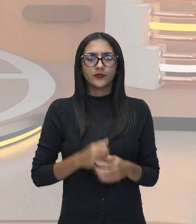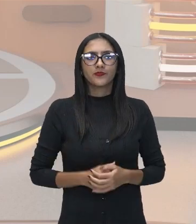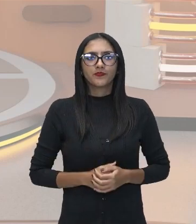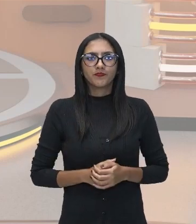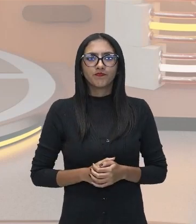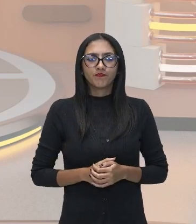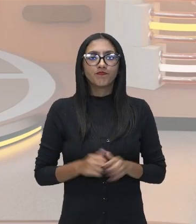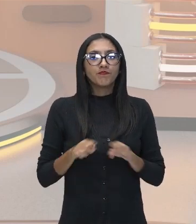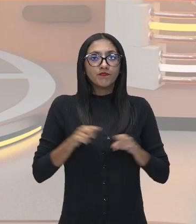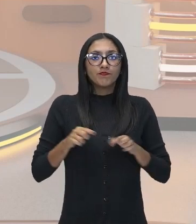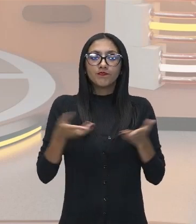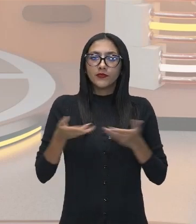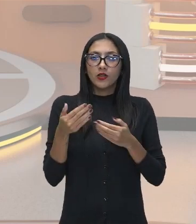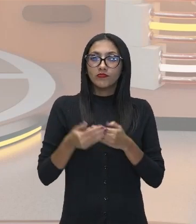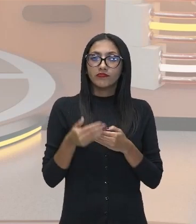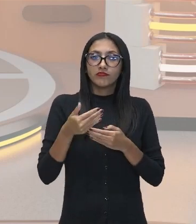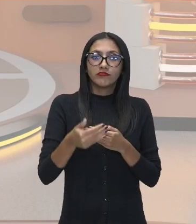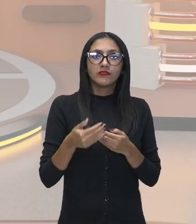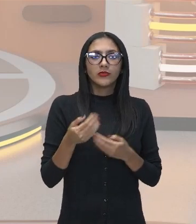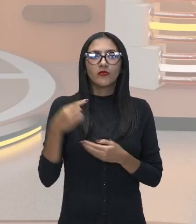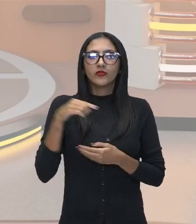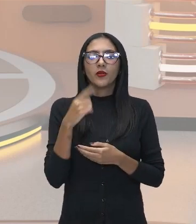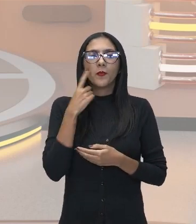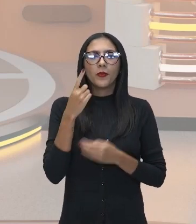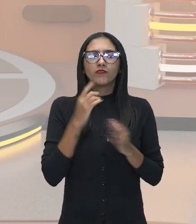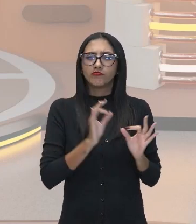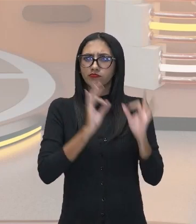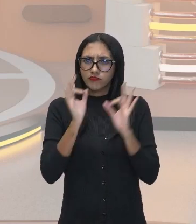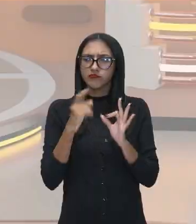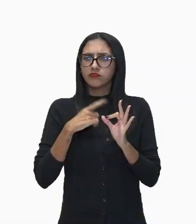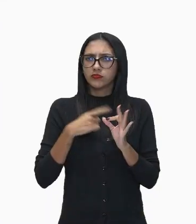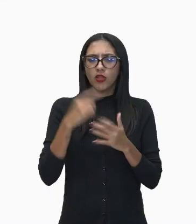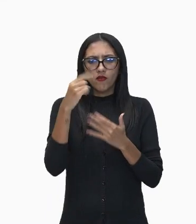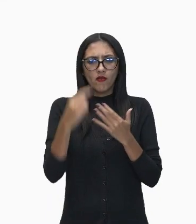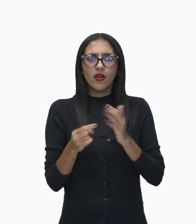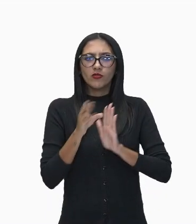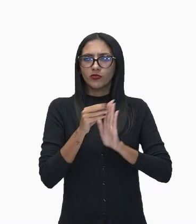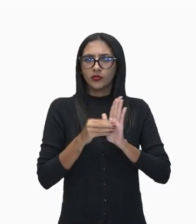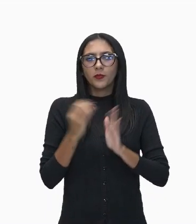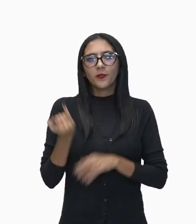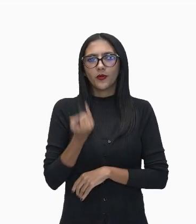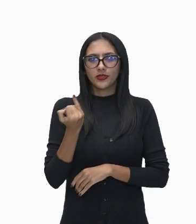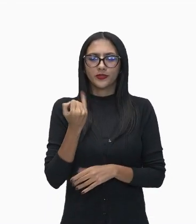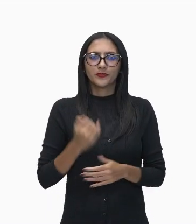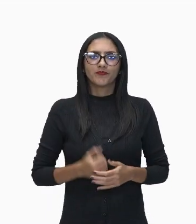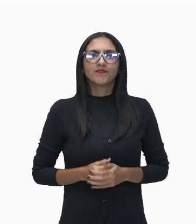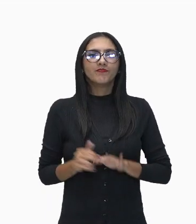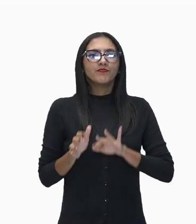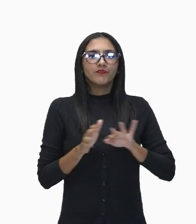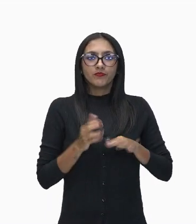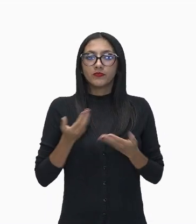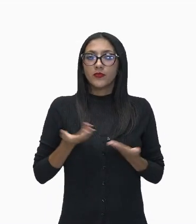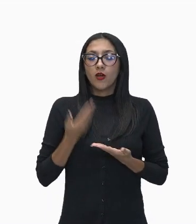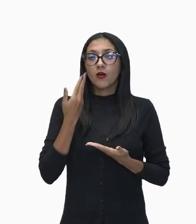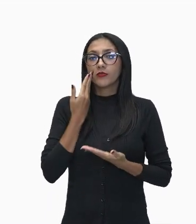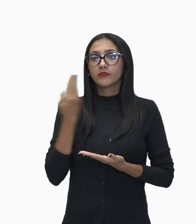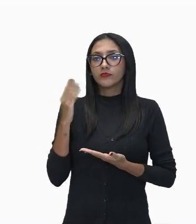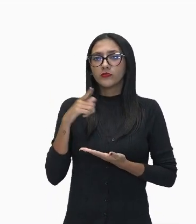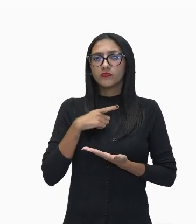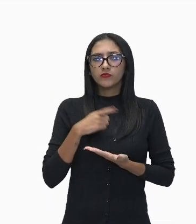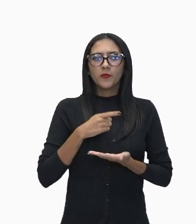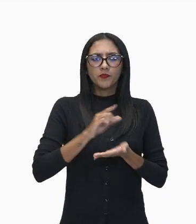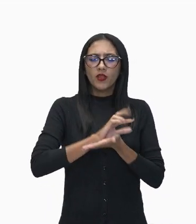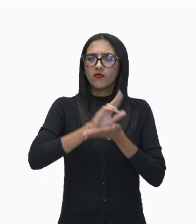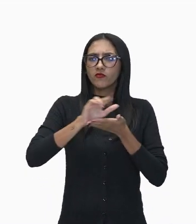vamos adiante aqui, então, porque a gente tem bastante coisa ainda para ver. Quais são os diferentes, então, vamos falar sobre os